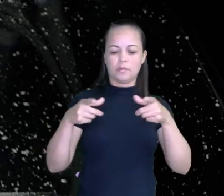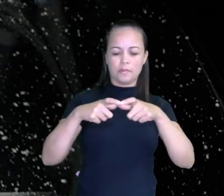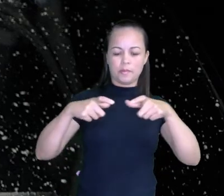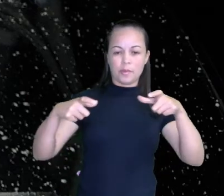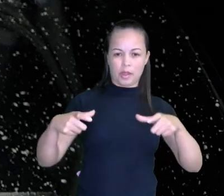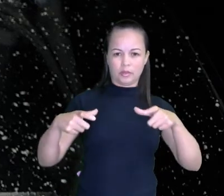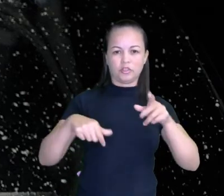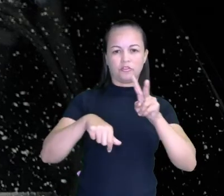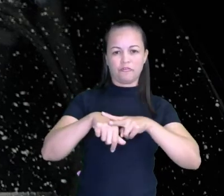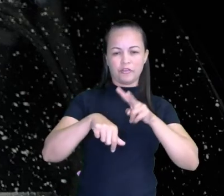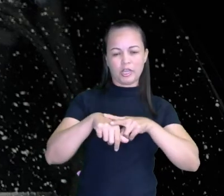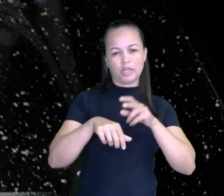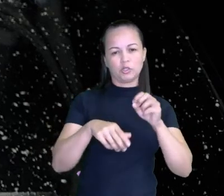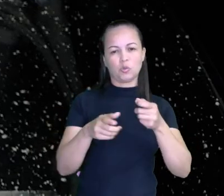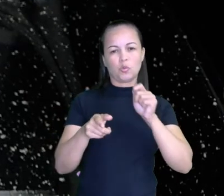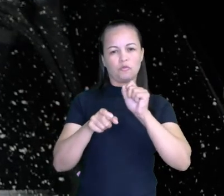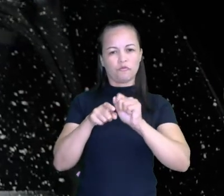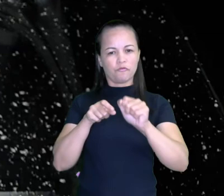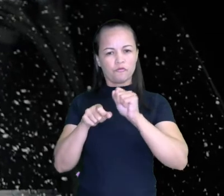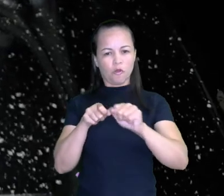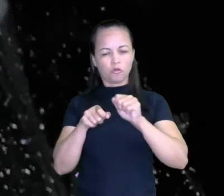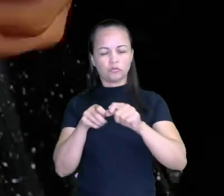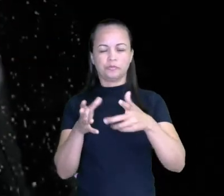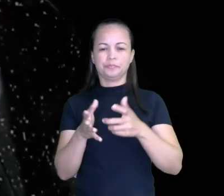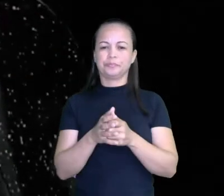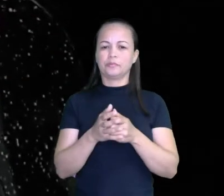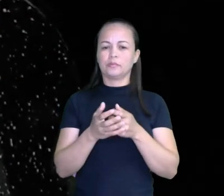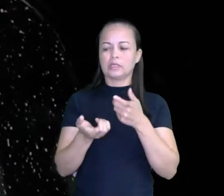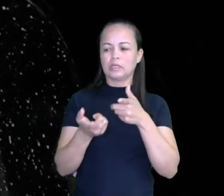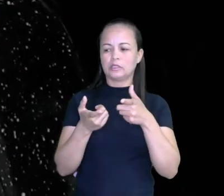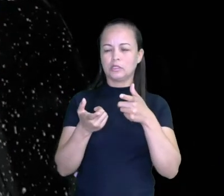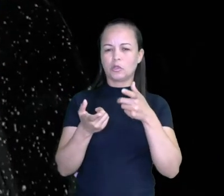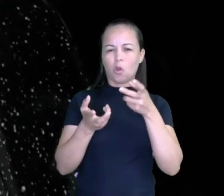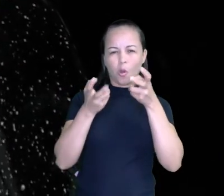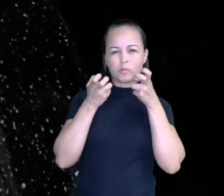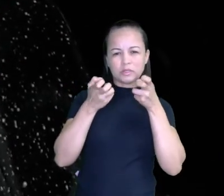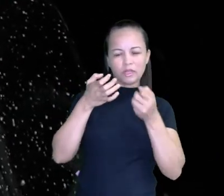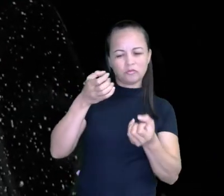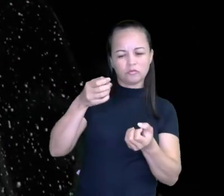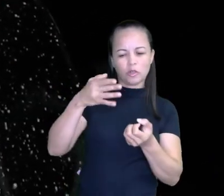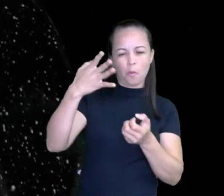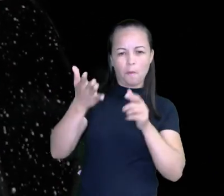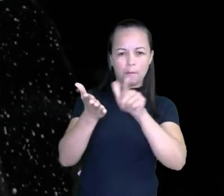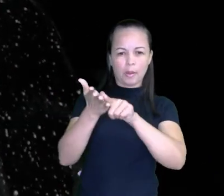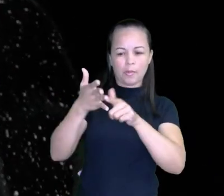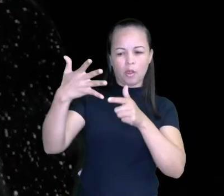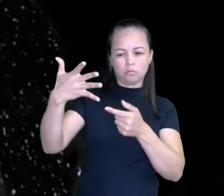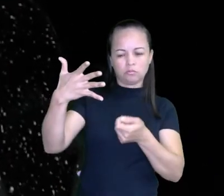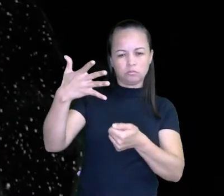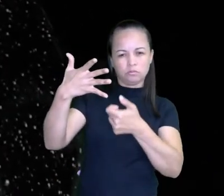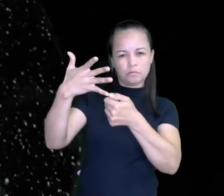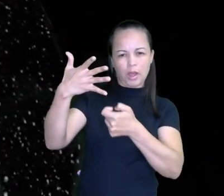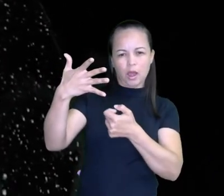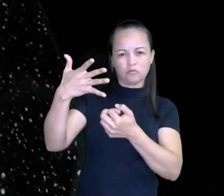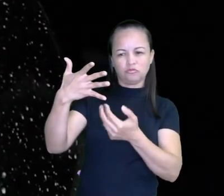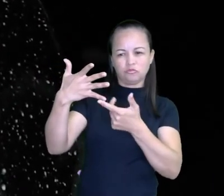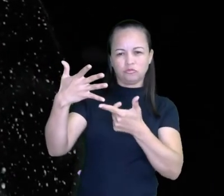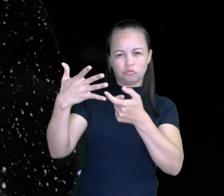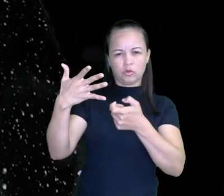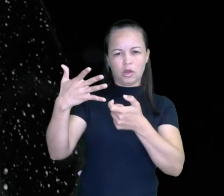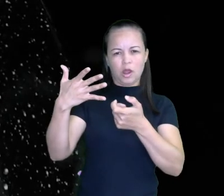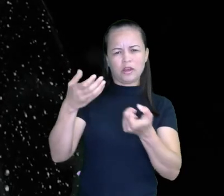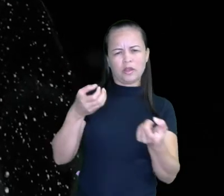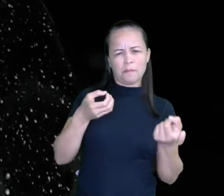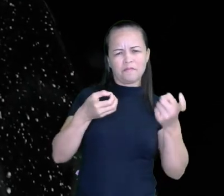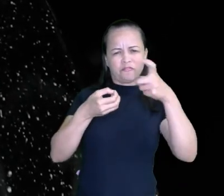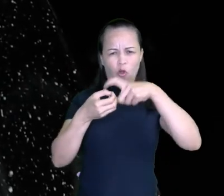ou metal e fósforo. Observe que ao queimarmos o papel, ele se transforma em cinzas e que essa transformação